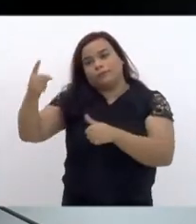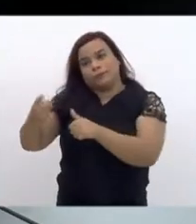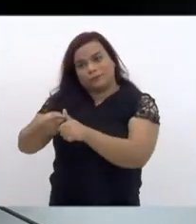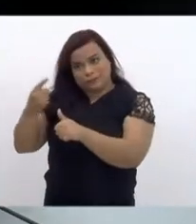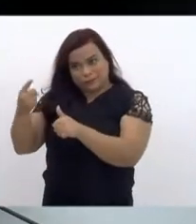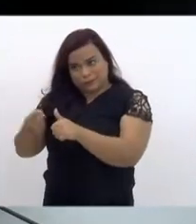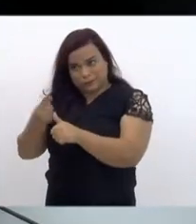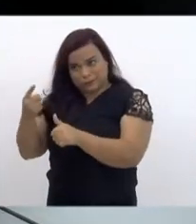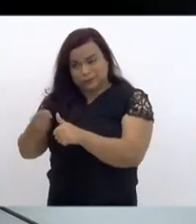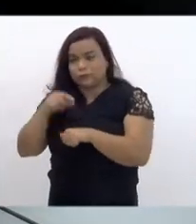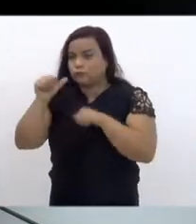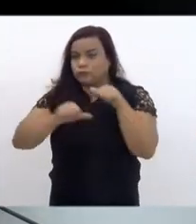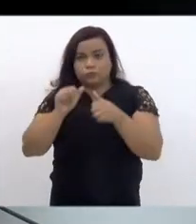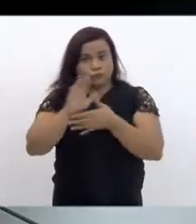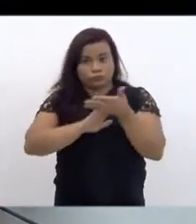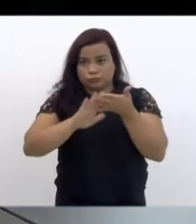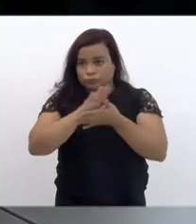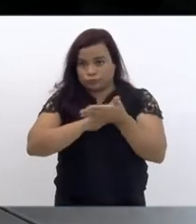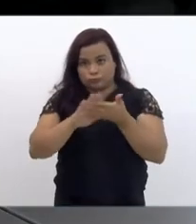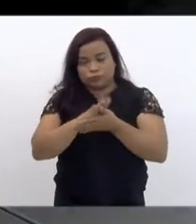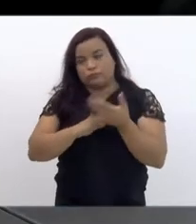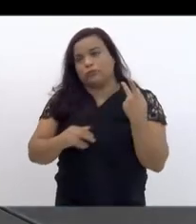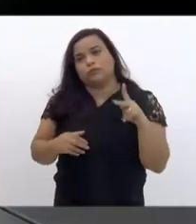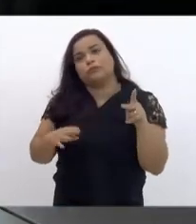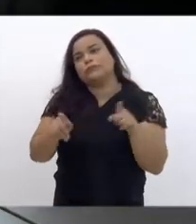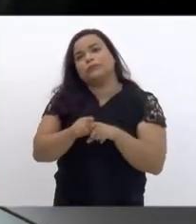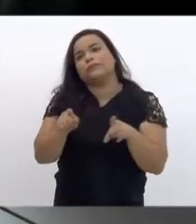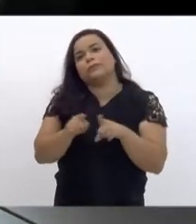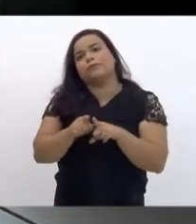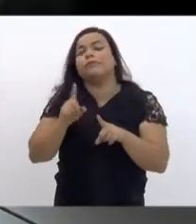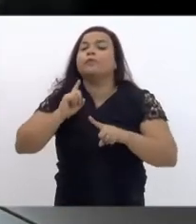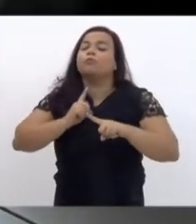não altera nada, né? Porque